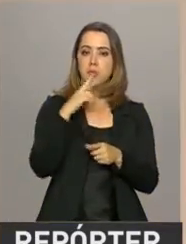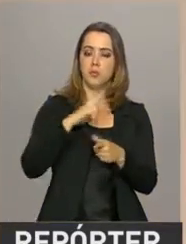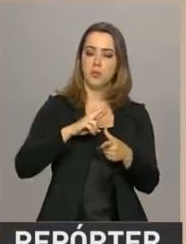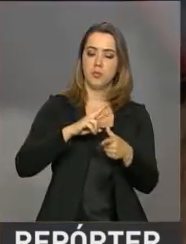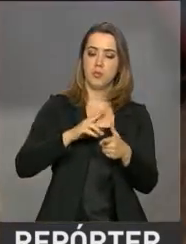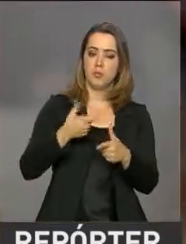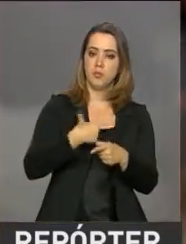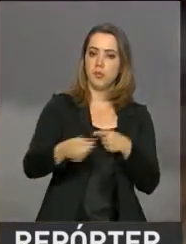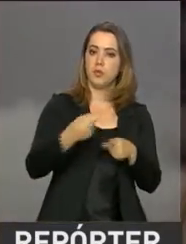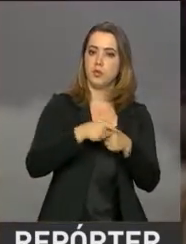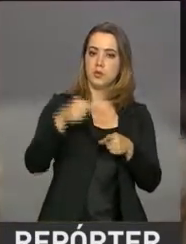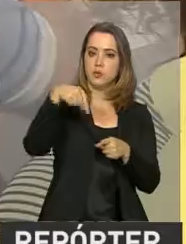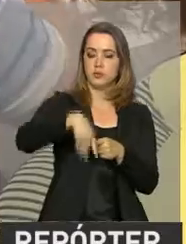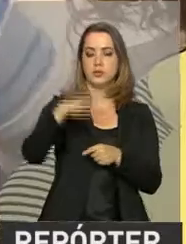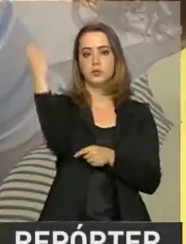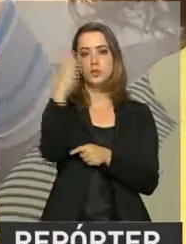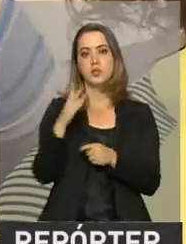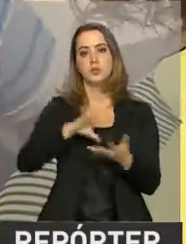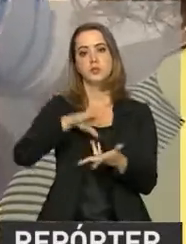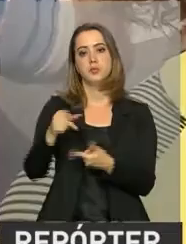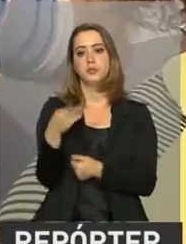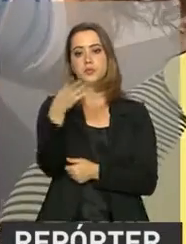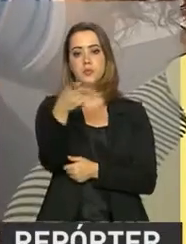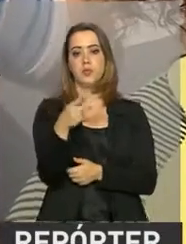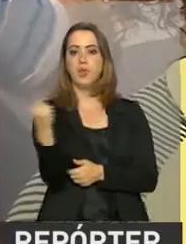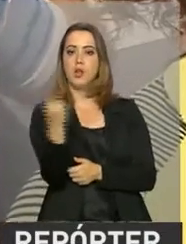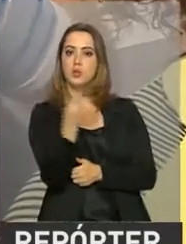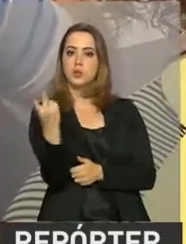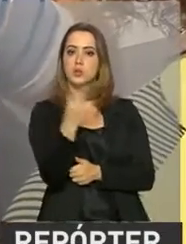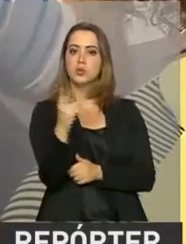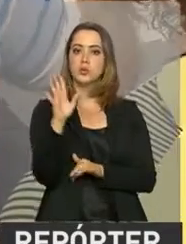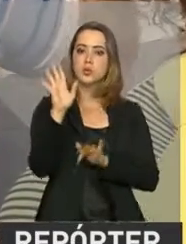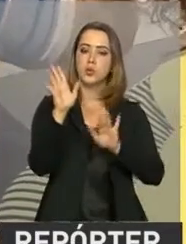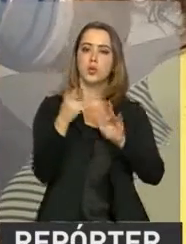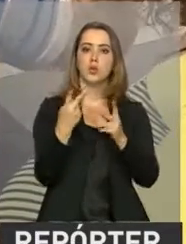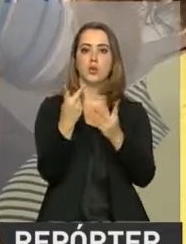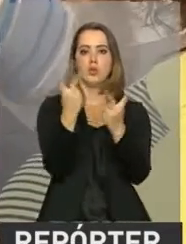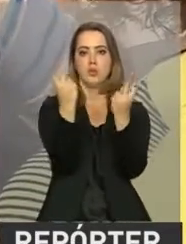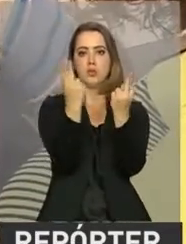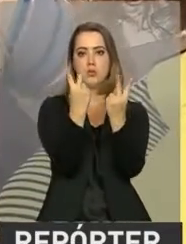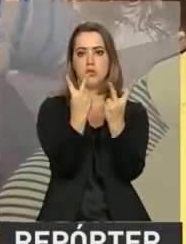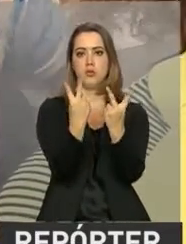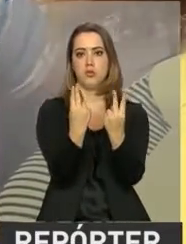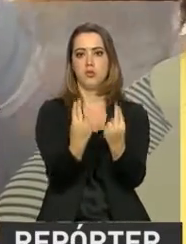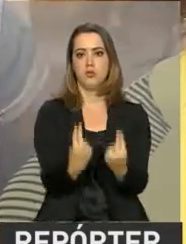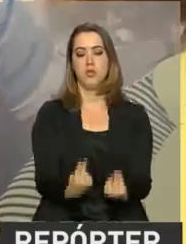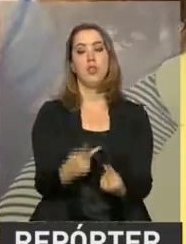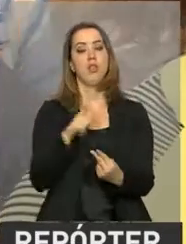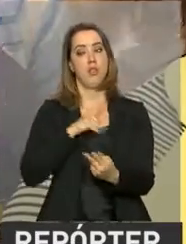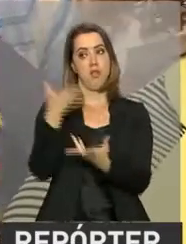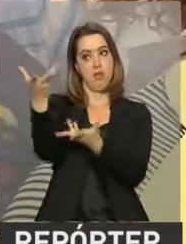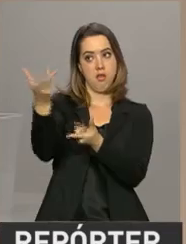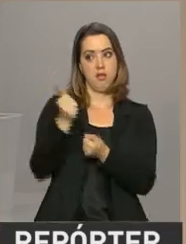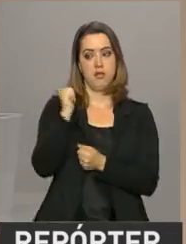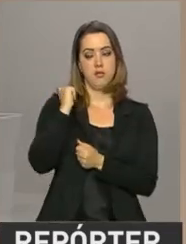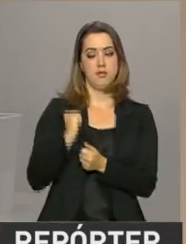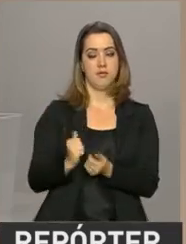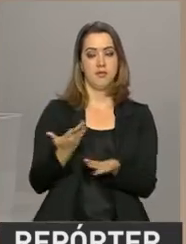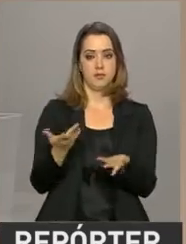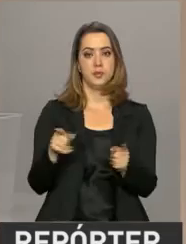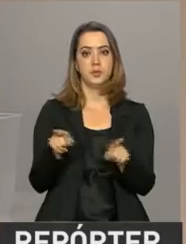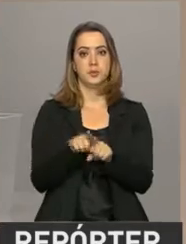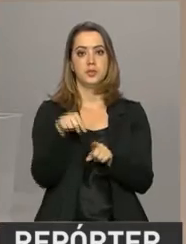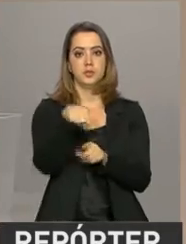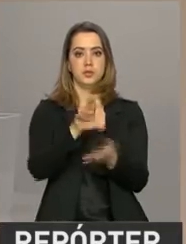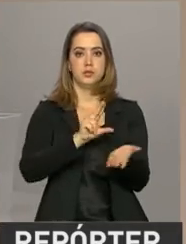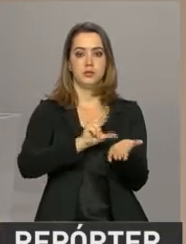Duda Micucci e Luísa Borges, dupla brasileira do nado sincronizado, recebem o apoio e também estão no aplicativo. Luísa